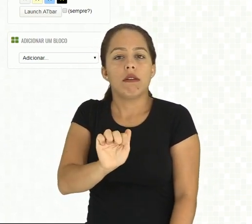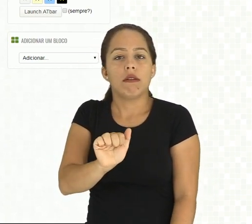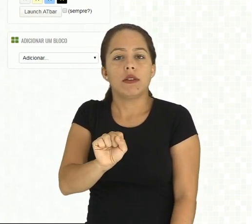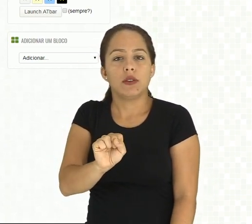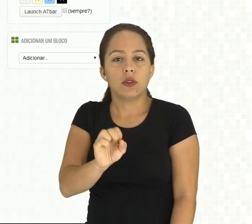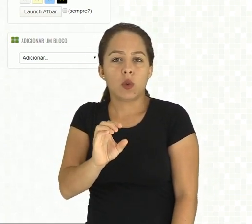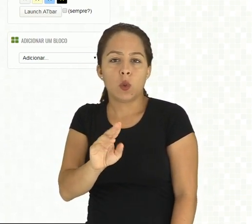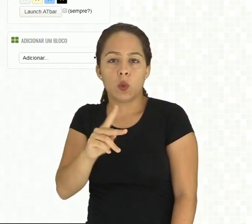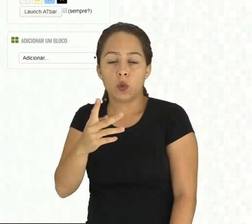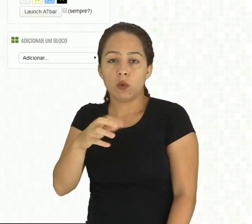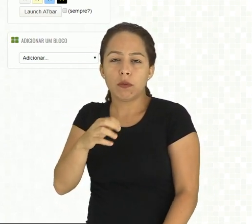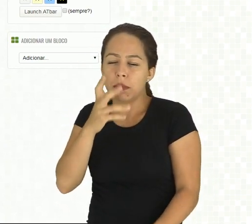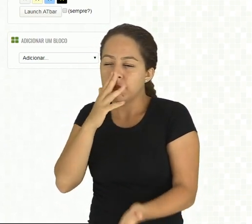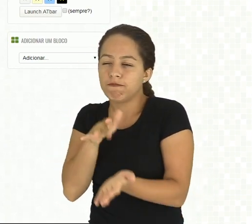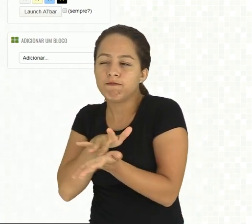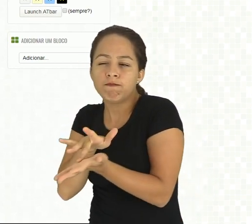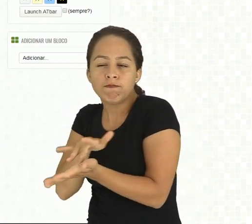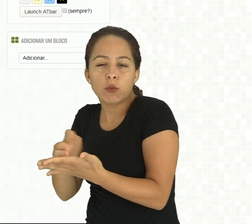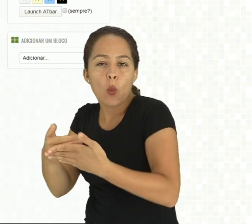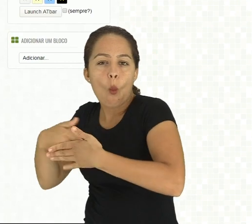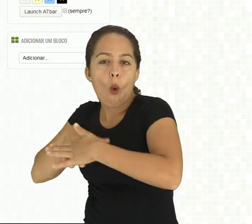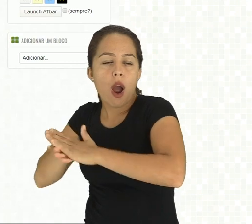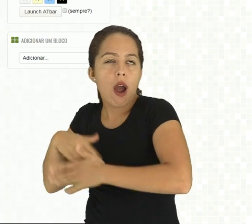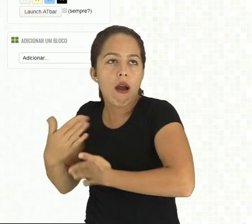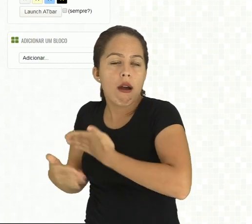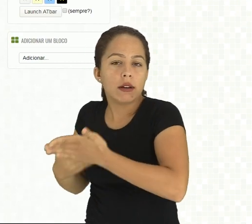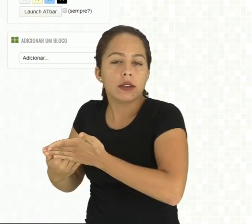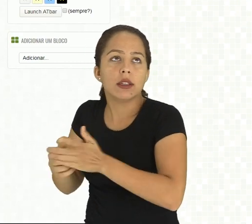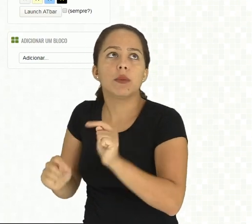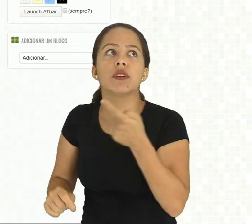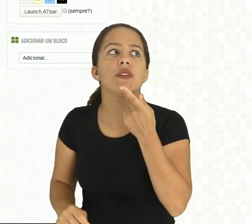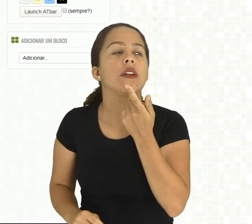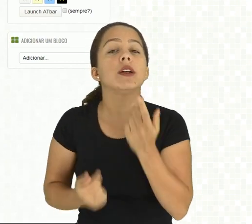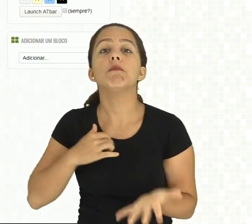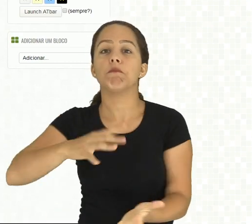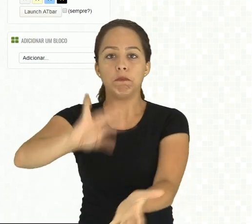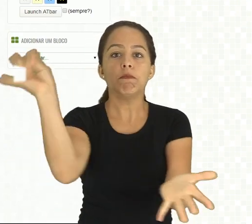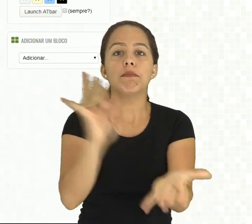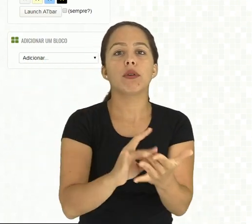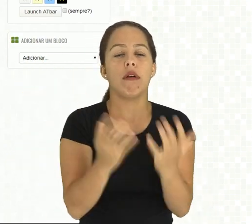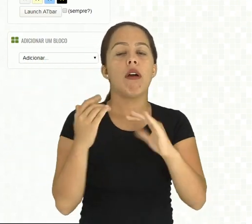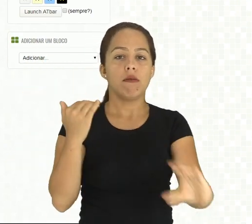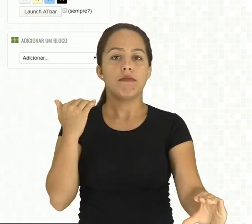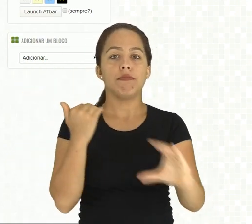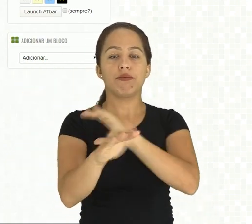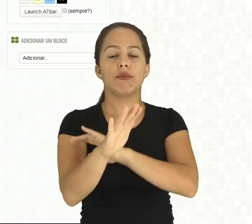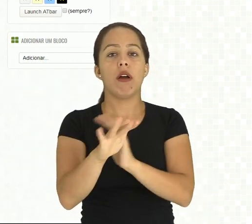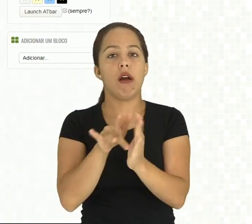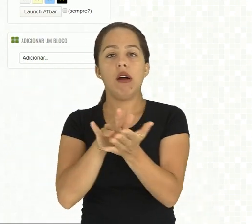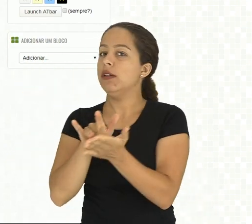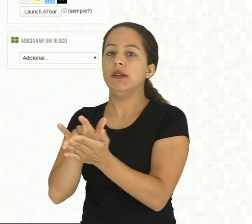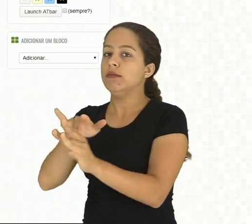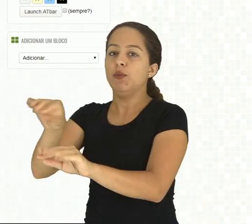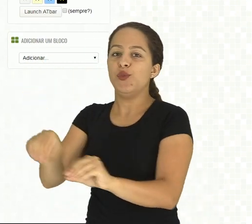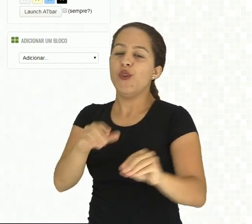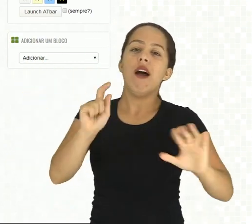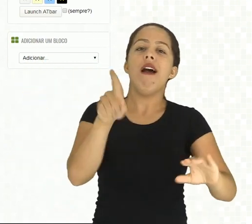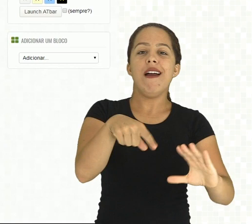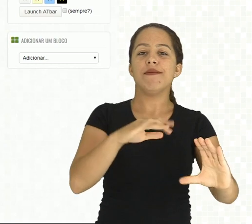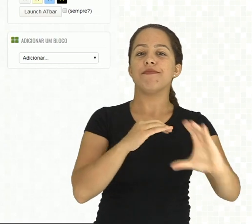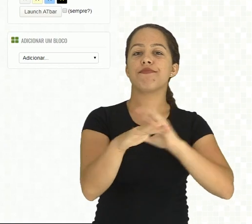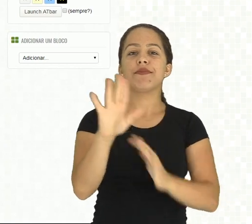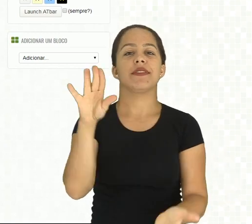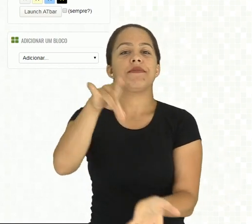e construindo essa tarefa depois em um certo momento eles vão dizer agora eu quero enviar o professor é